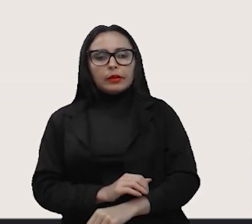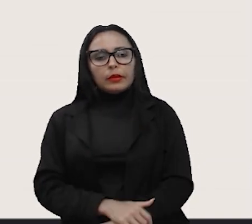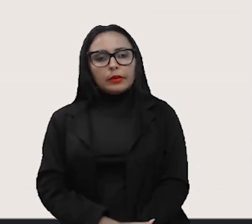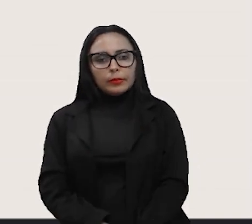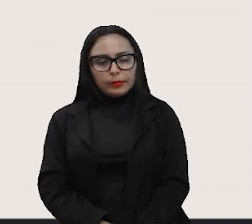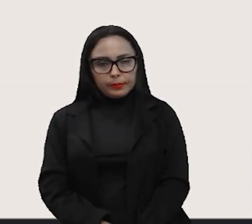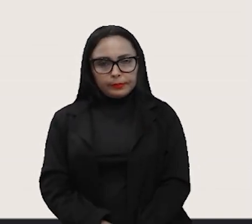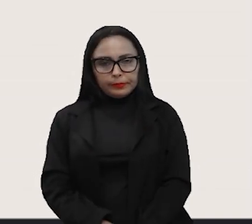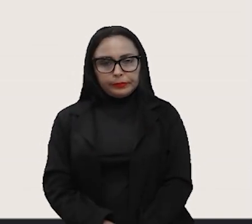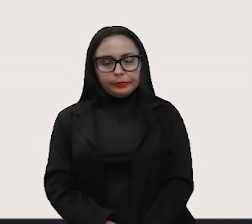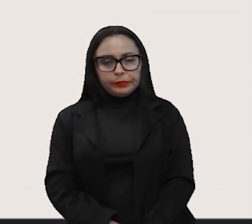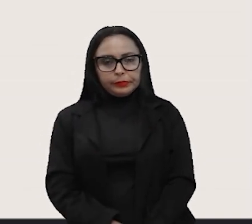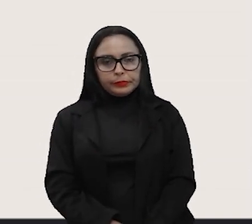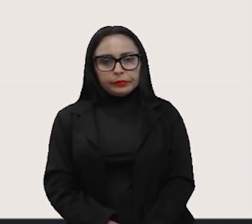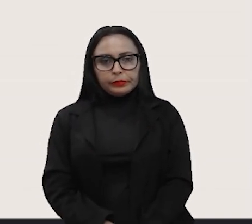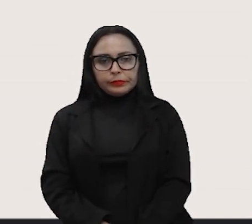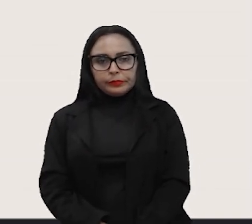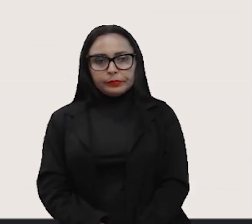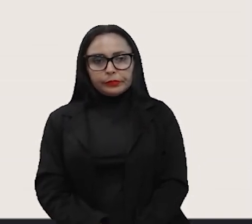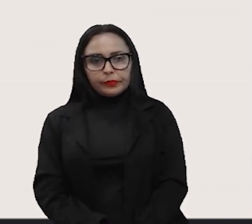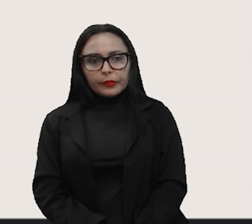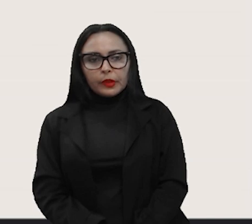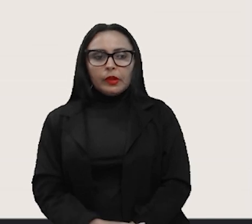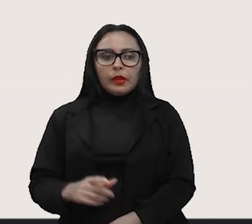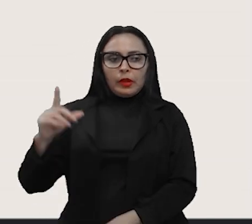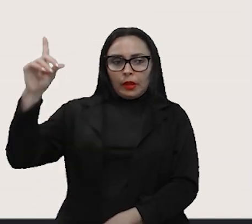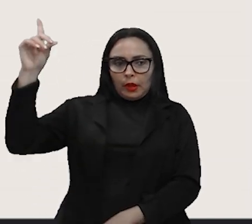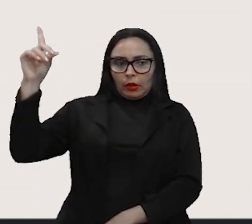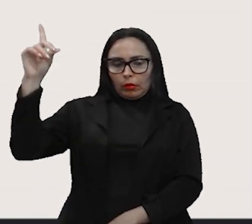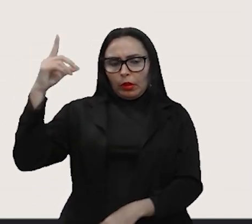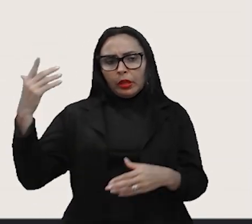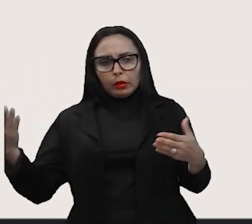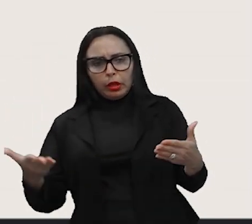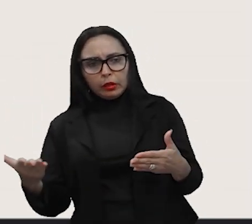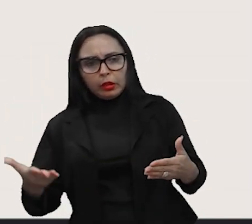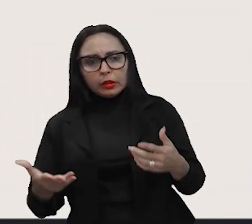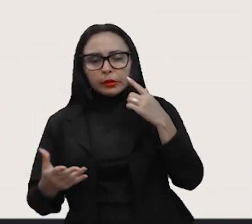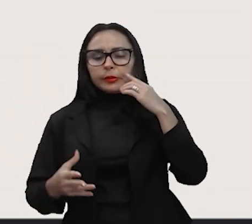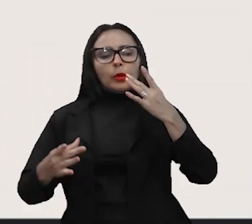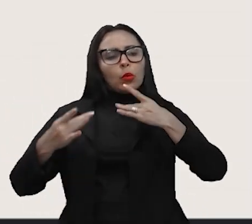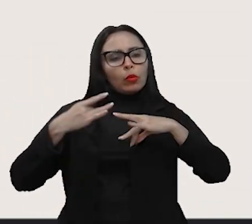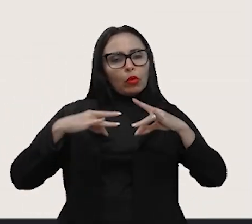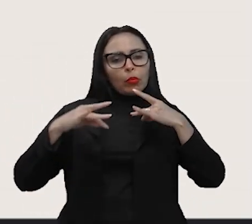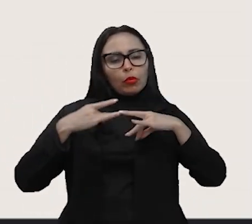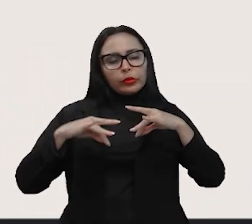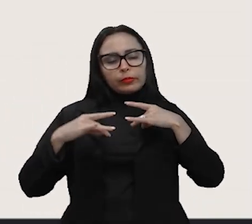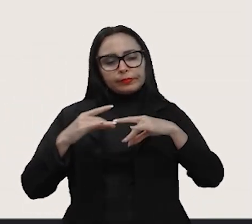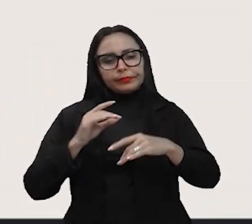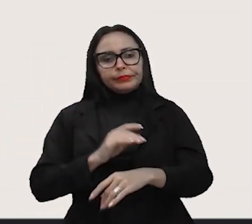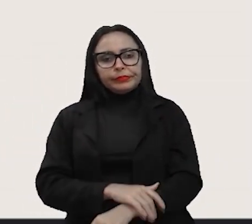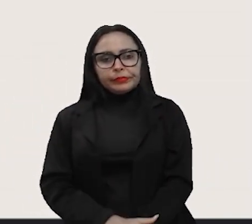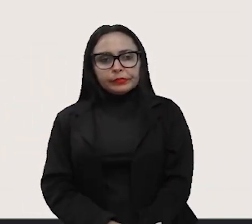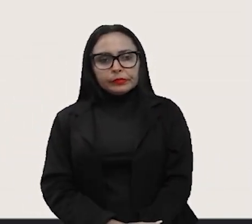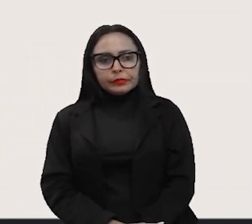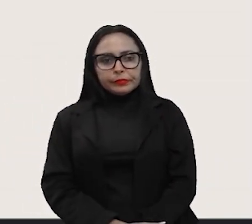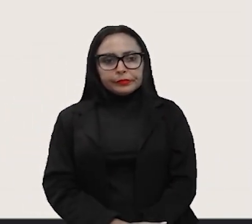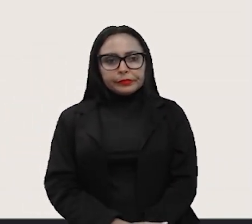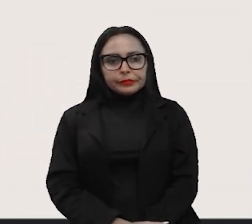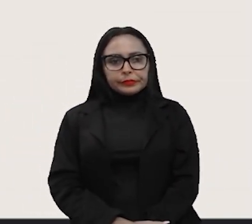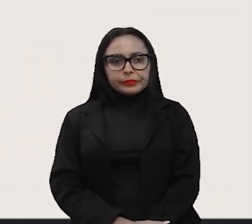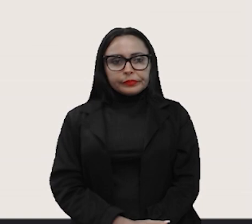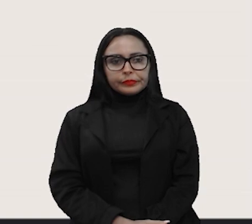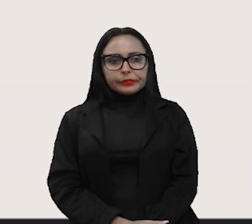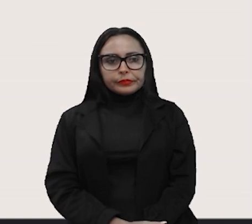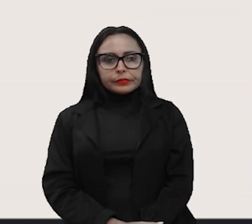Calcitonina. E a paratireoide vai produzir um hormônio chamado de paratormônio.